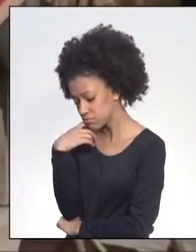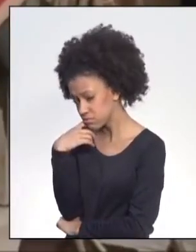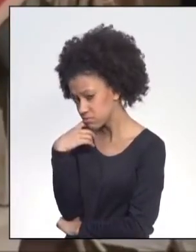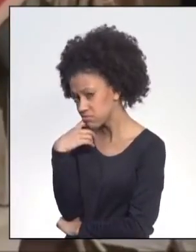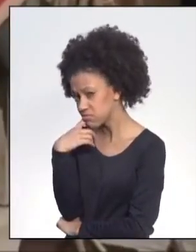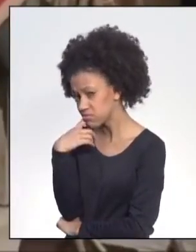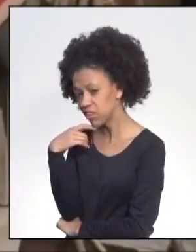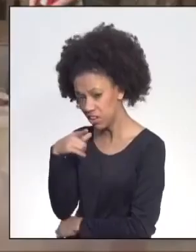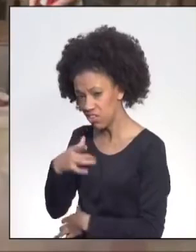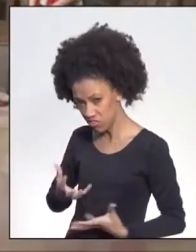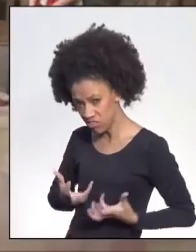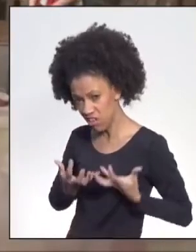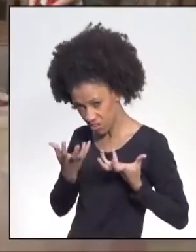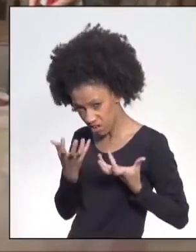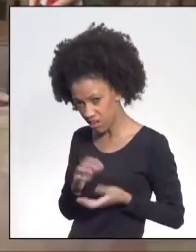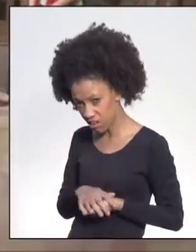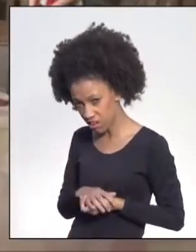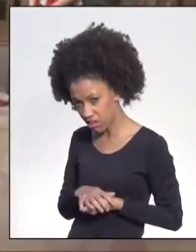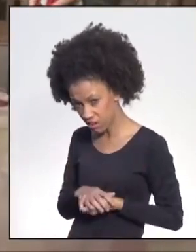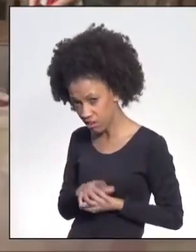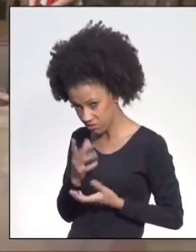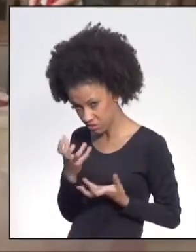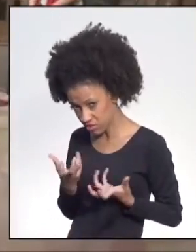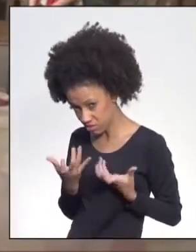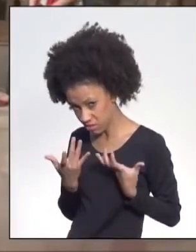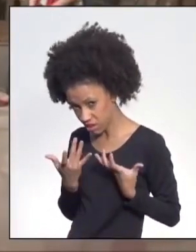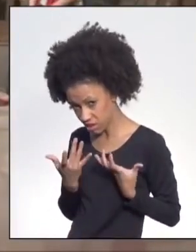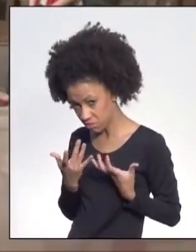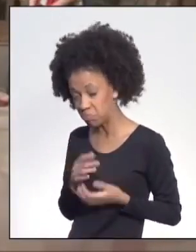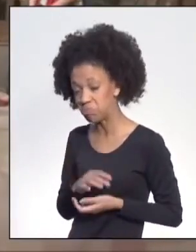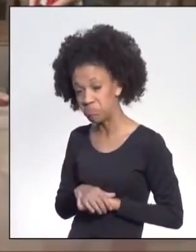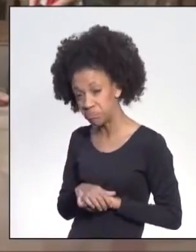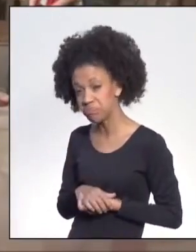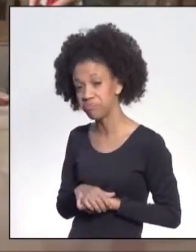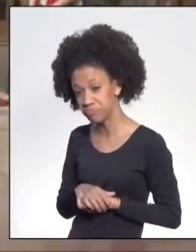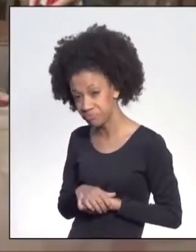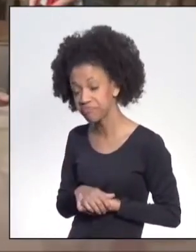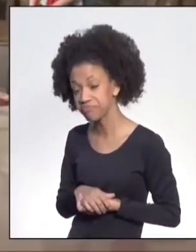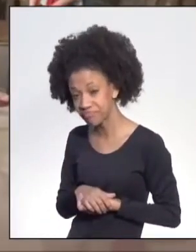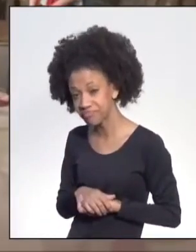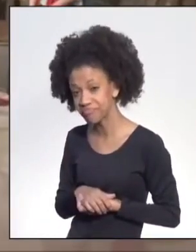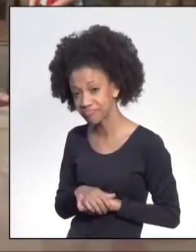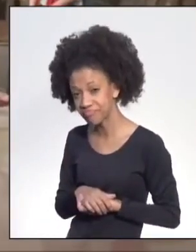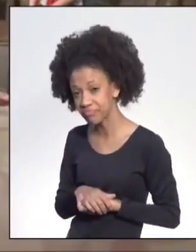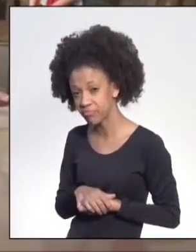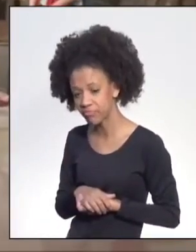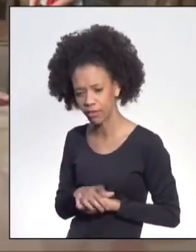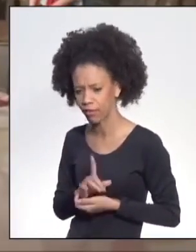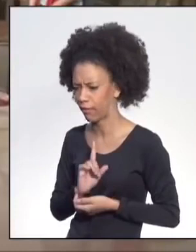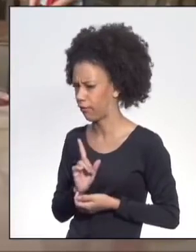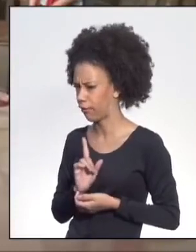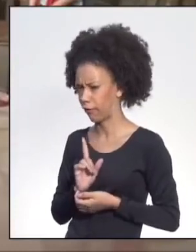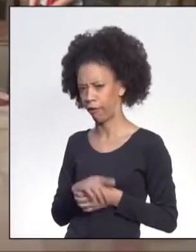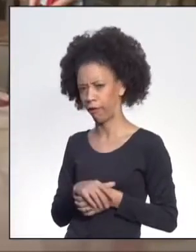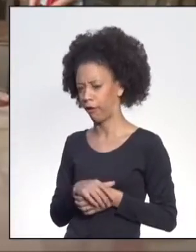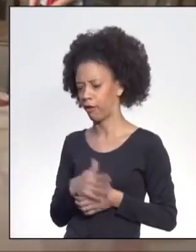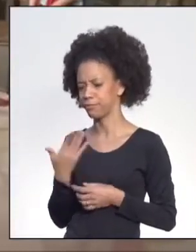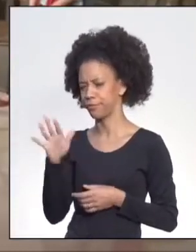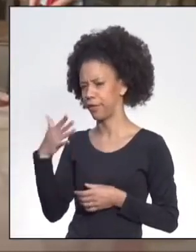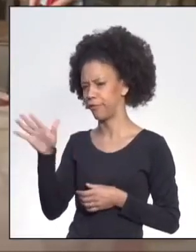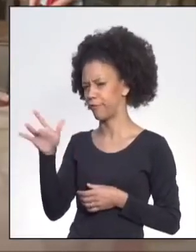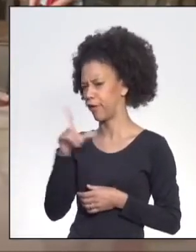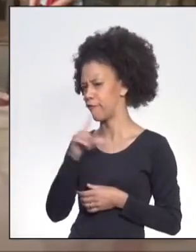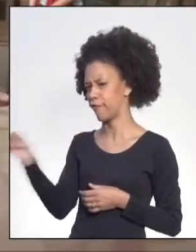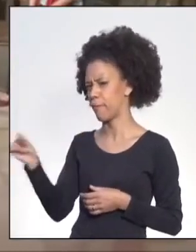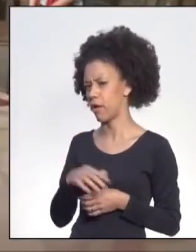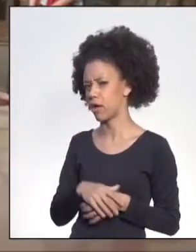l'enfer. ah, você é o inferno, C'est toi l'enfer. você é o inferno. Enfer, Inferno, tu n'auras pas de mon eau. você Va-t'en. não vai ter a minha água, pode ir embora. L'enfer